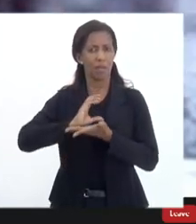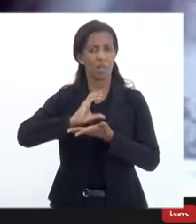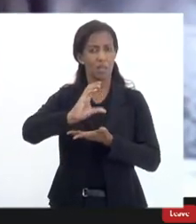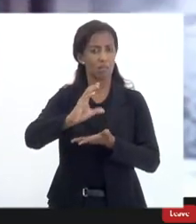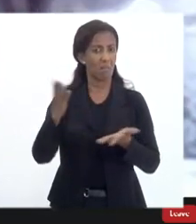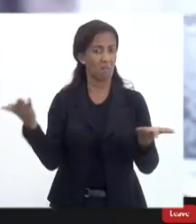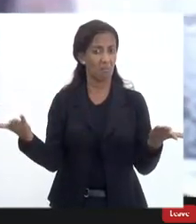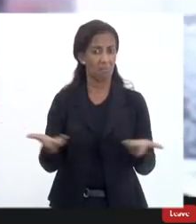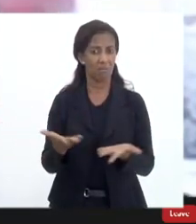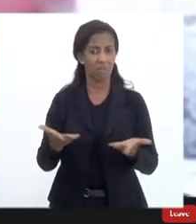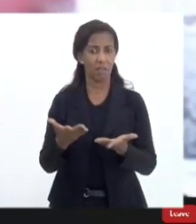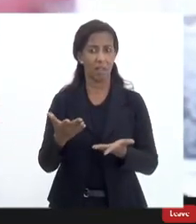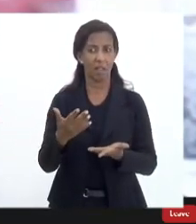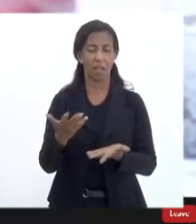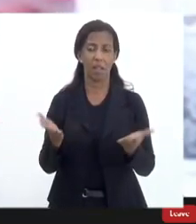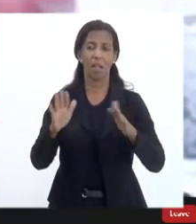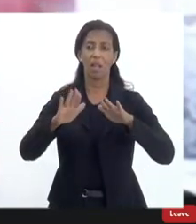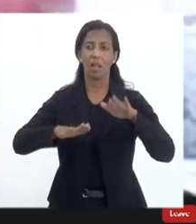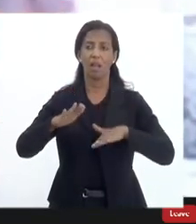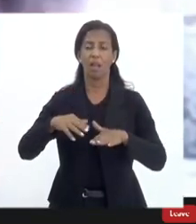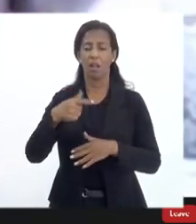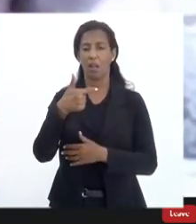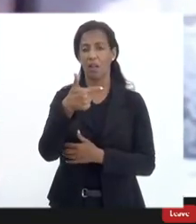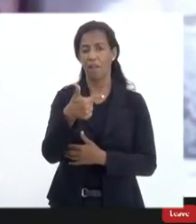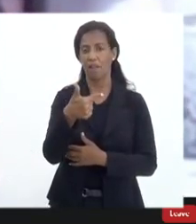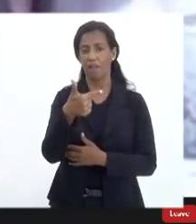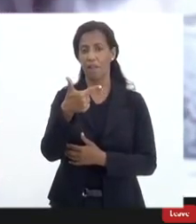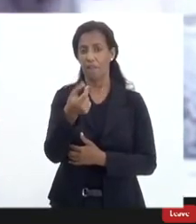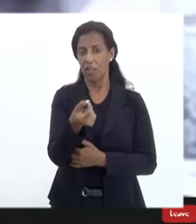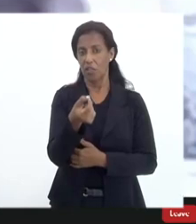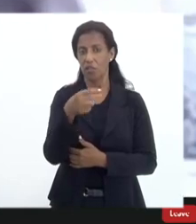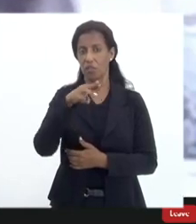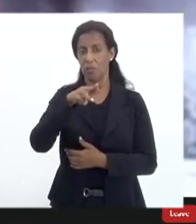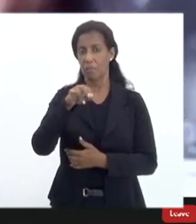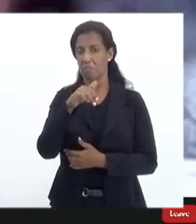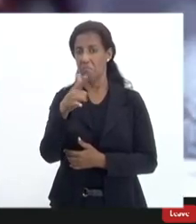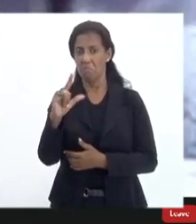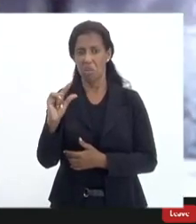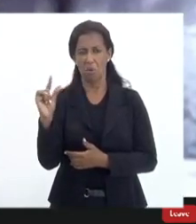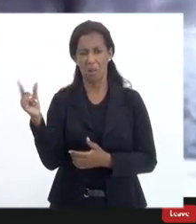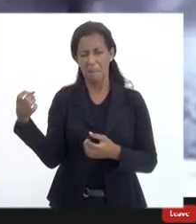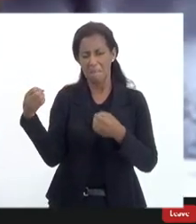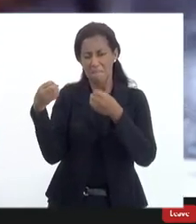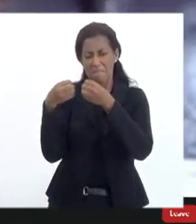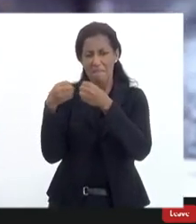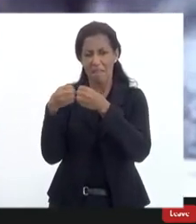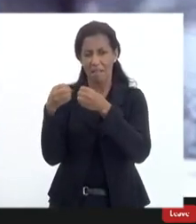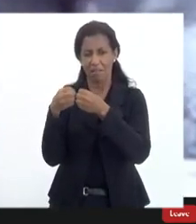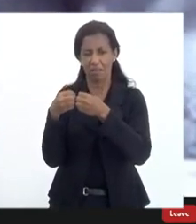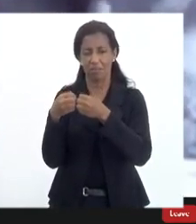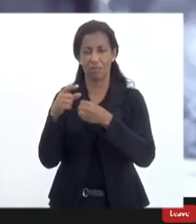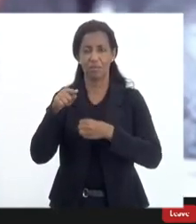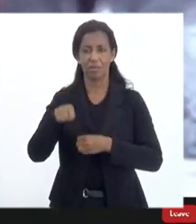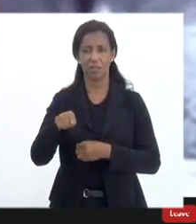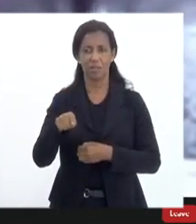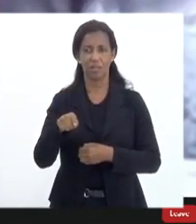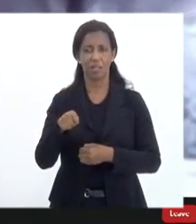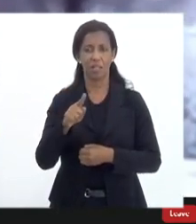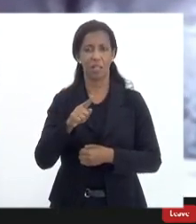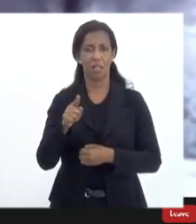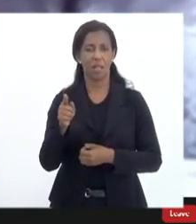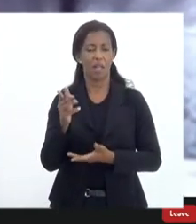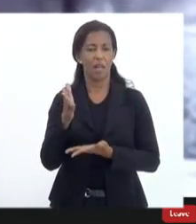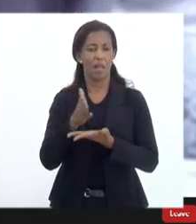até agora, cerca de apenas 20 milhões, não chega nem perto, neste caso, desconsiderando a